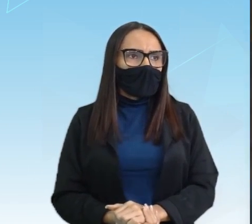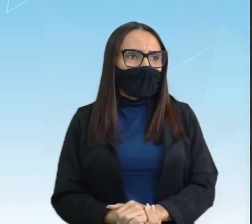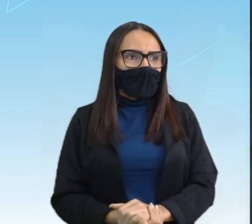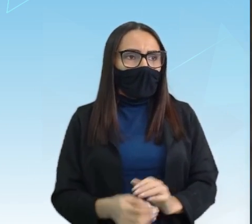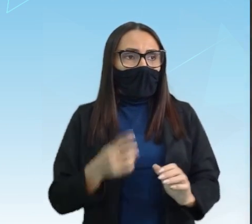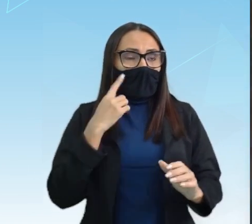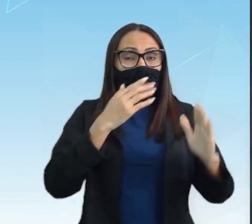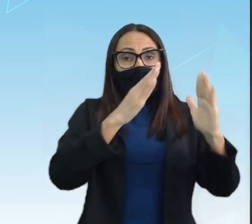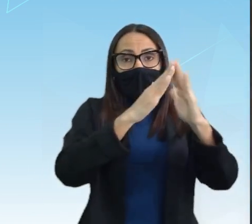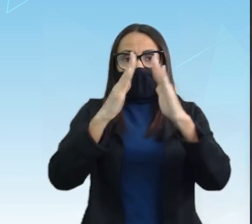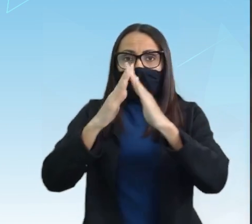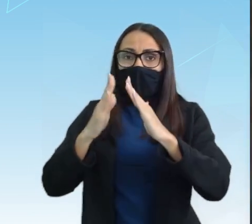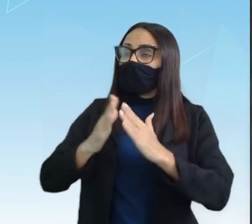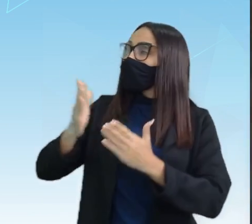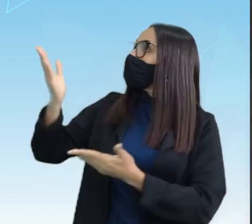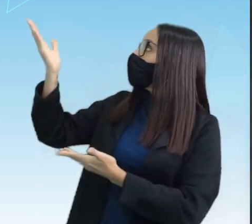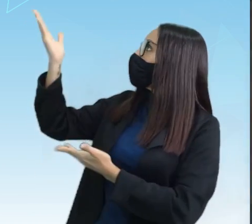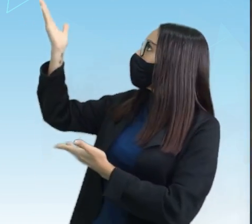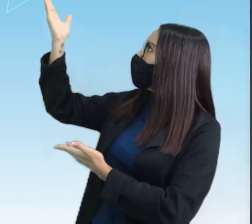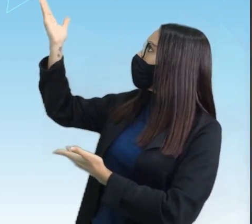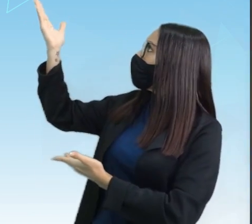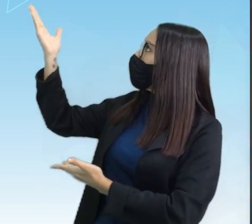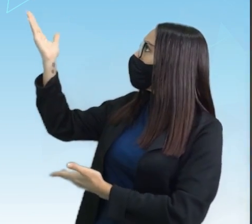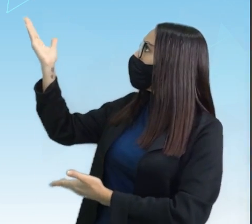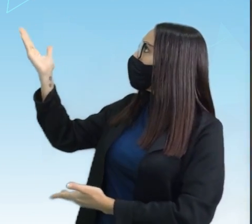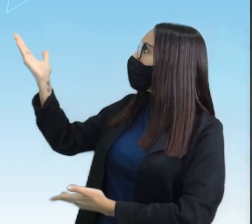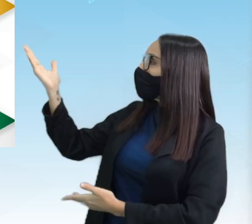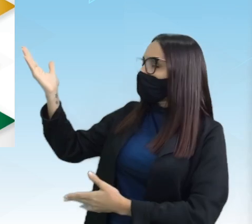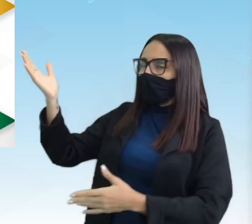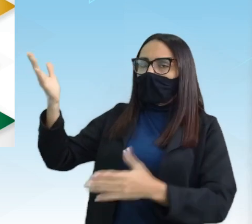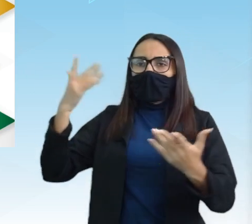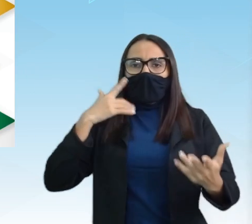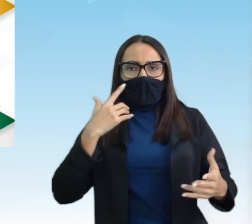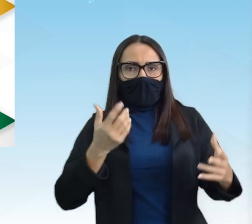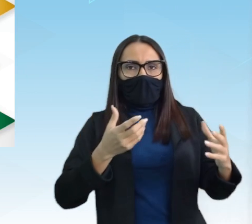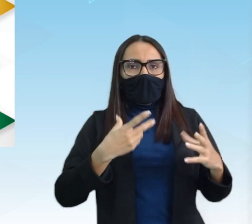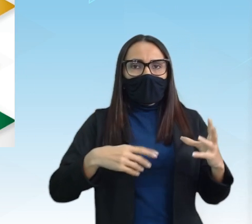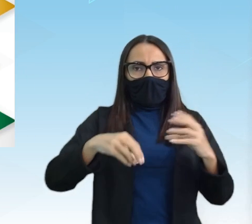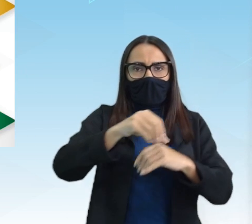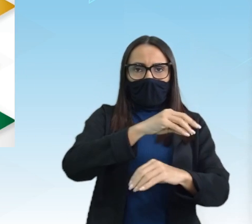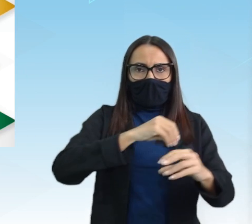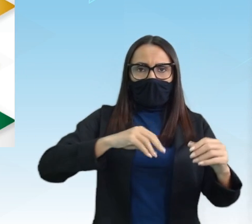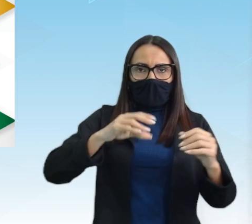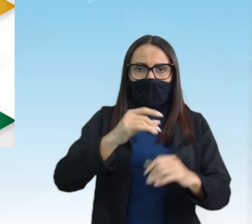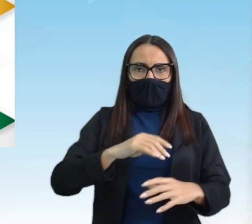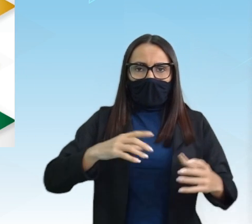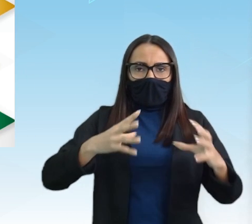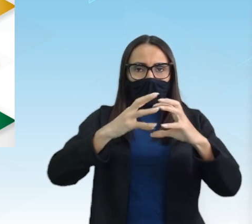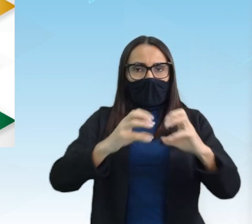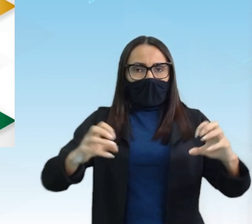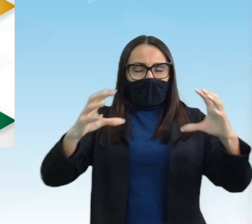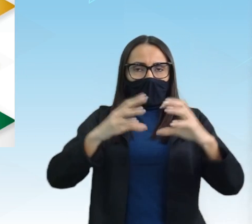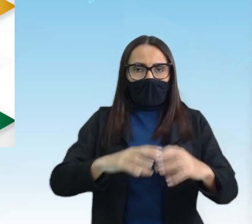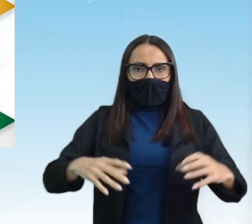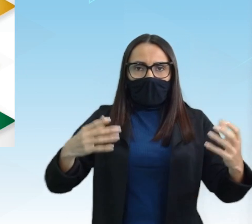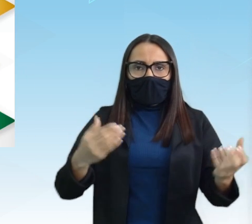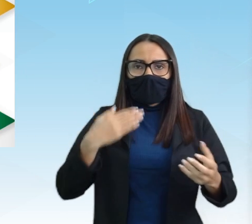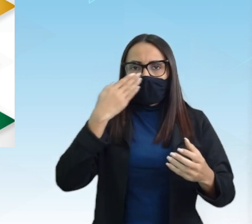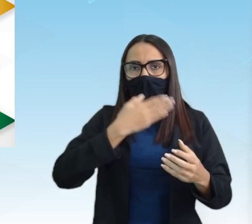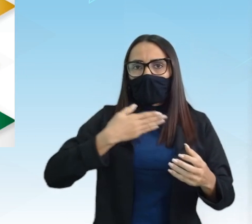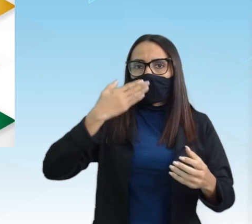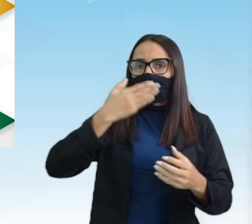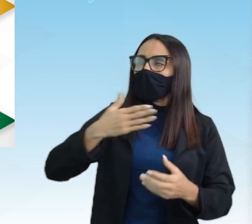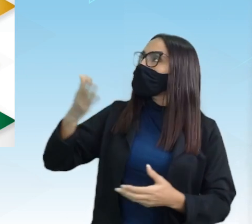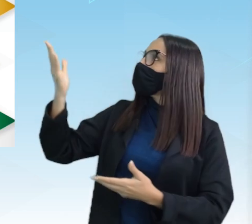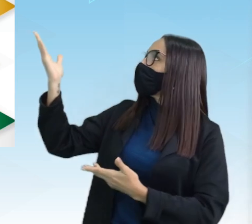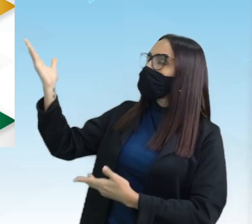as casas de purgar, a casa de tratar o trigo, a cana-de-açúcar, fazer algodão, ou açúcar, perdão.